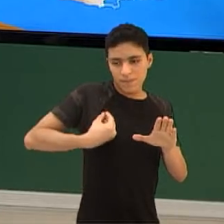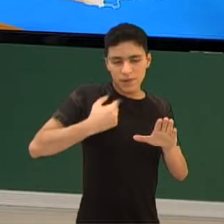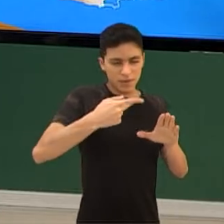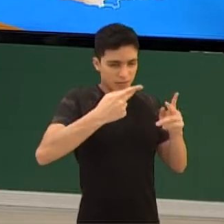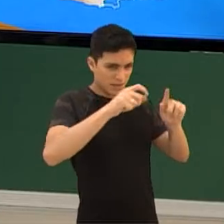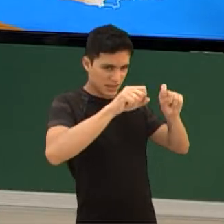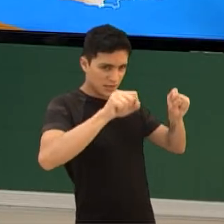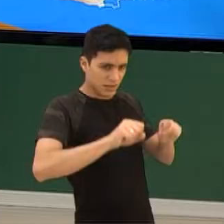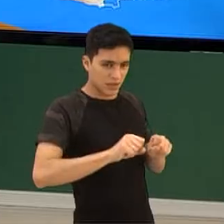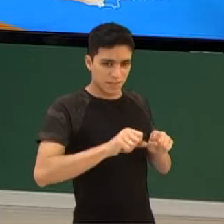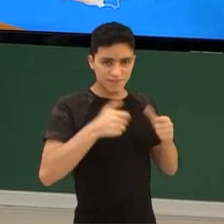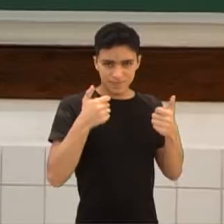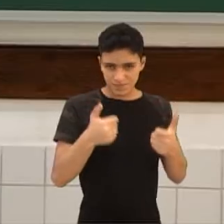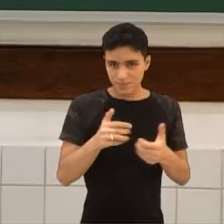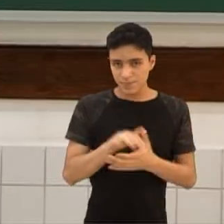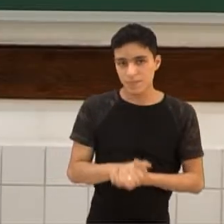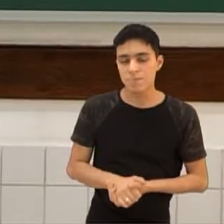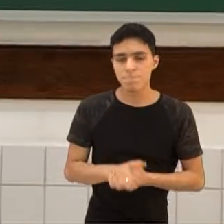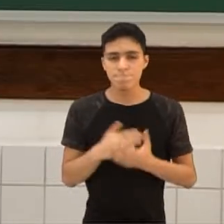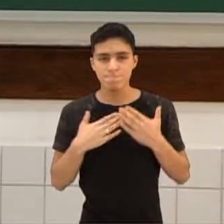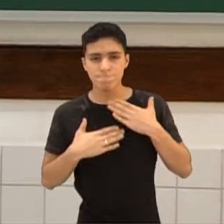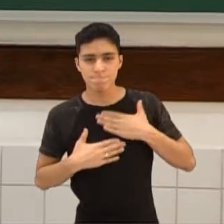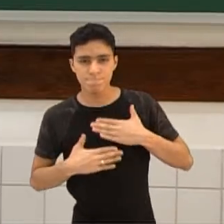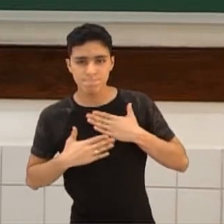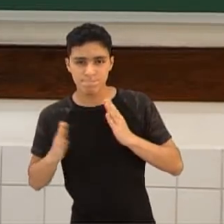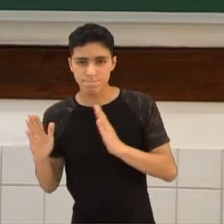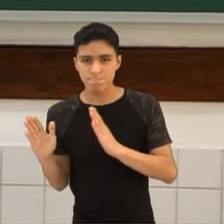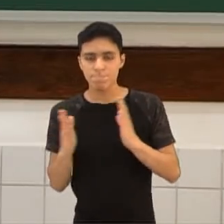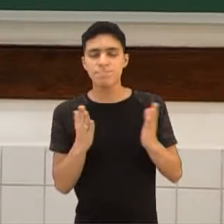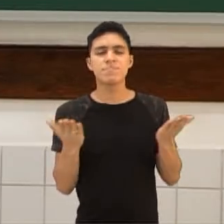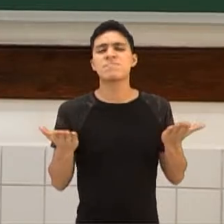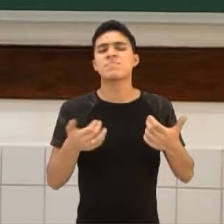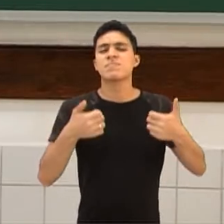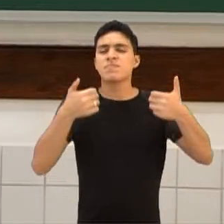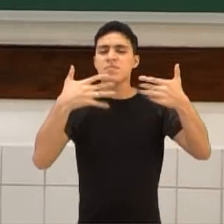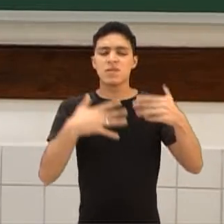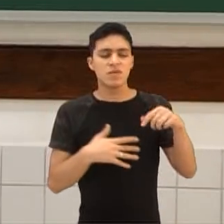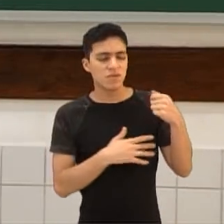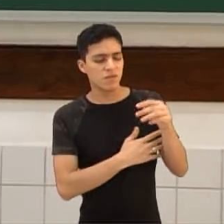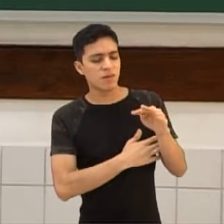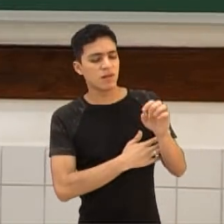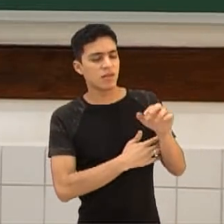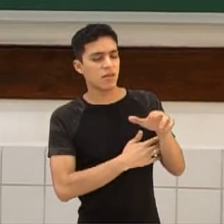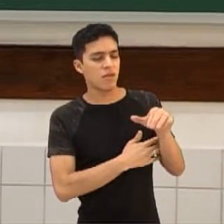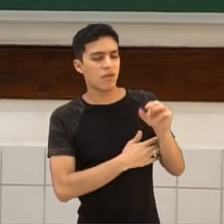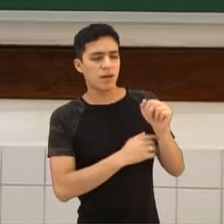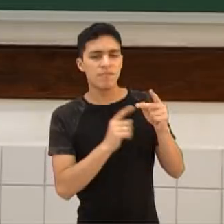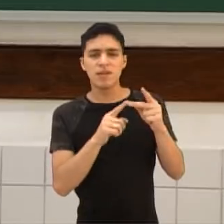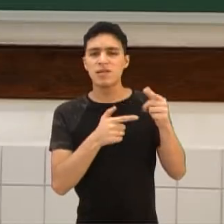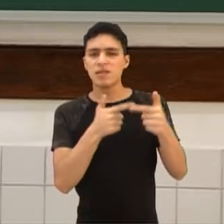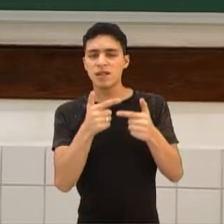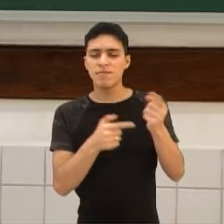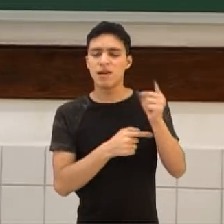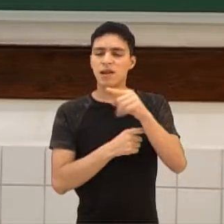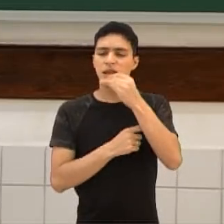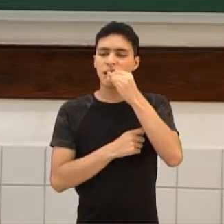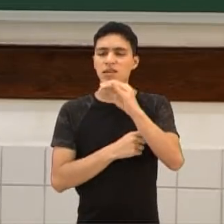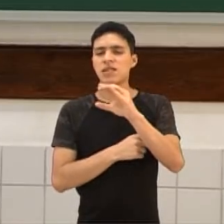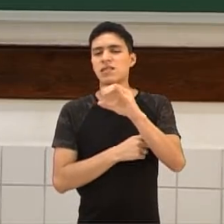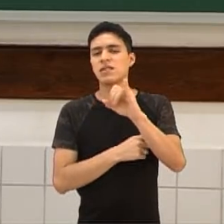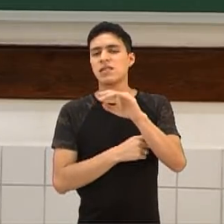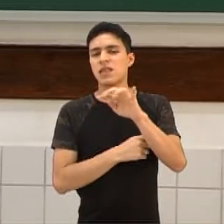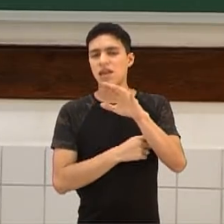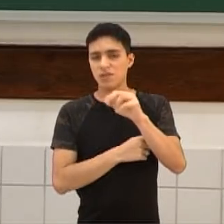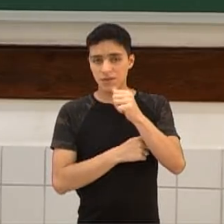beleza? Tranquilidade? Gente, então vamos falar um pouquinho aqui sobre a questão do teorema trabalho e energia cinética. Vamos